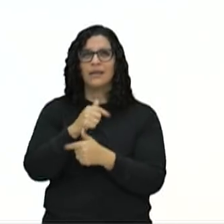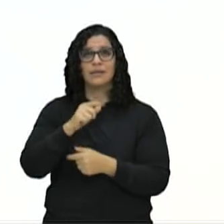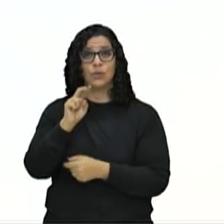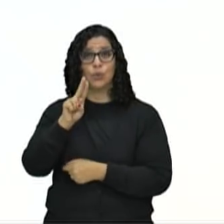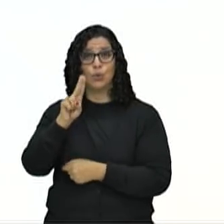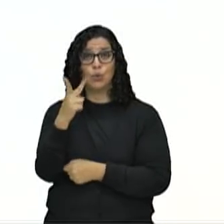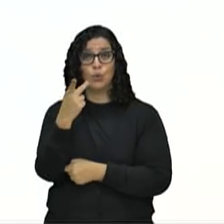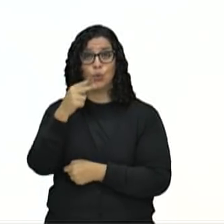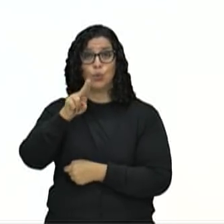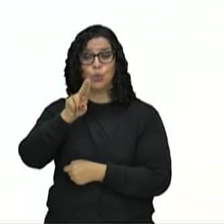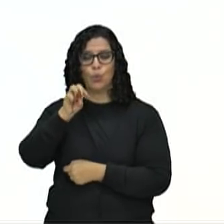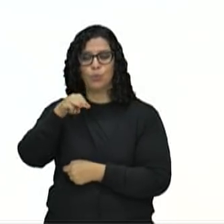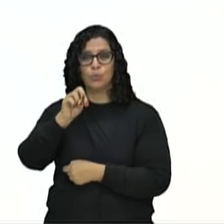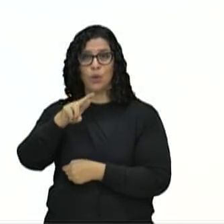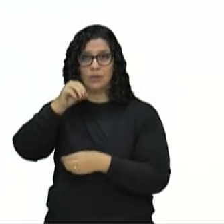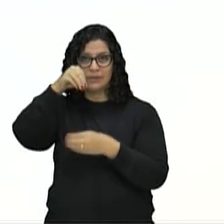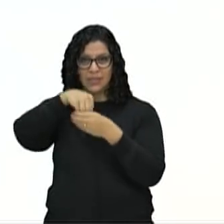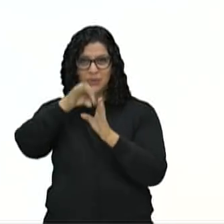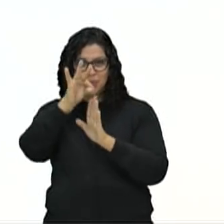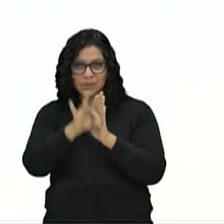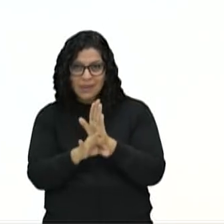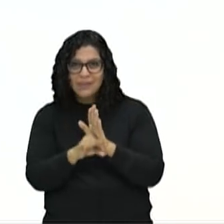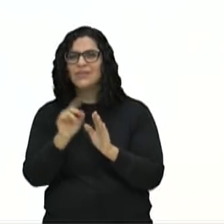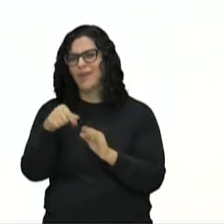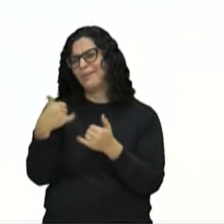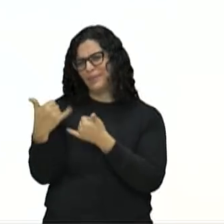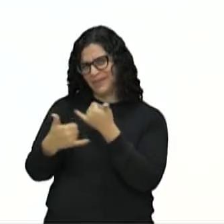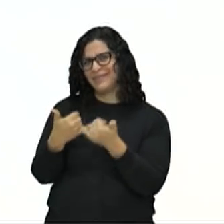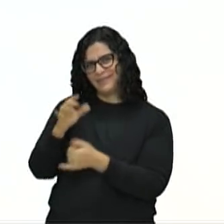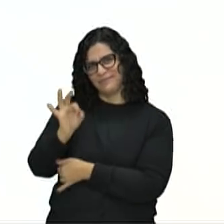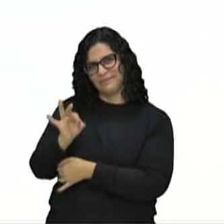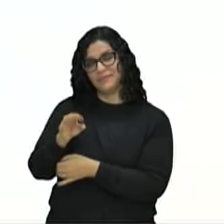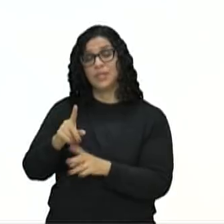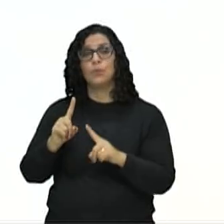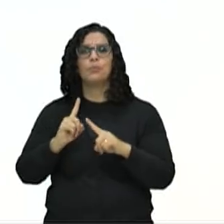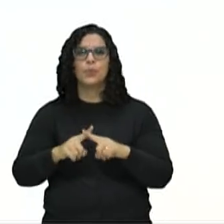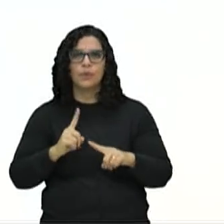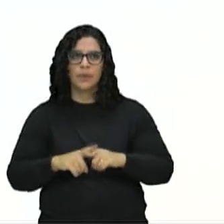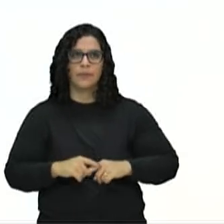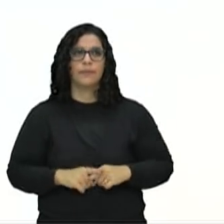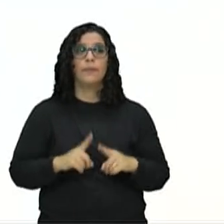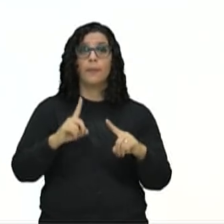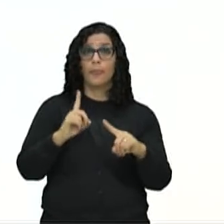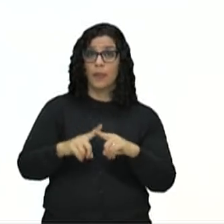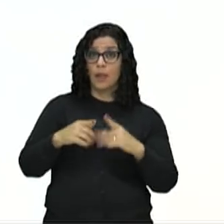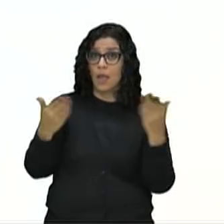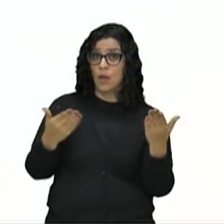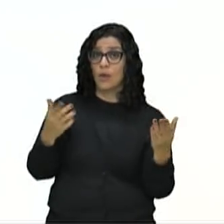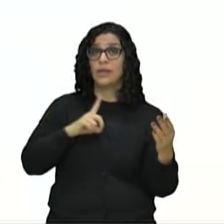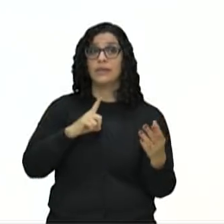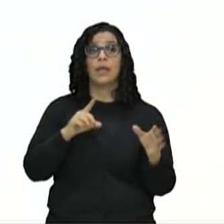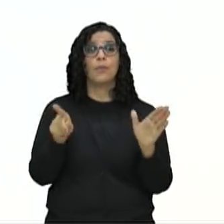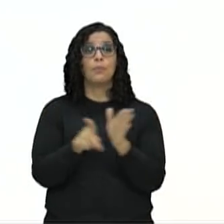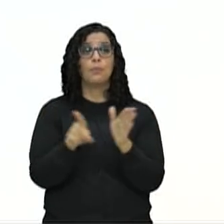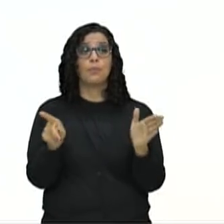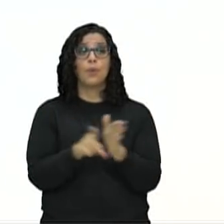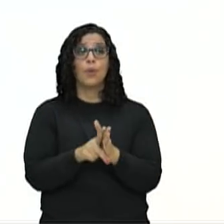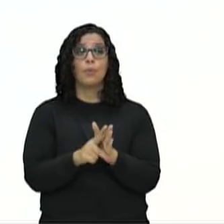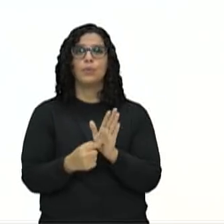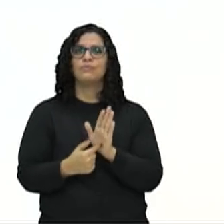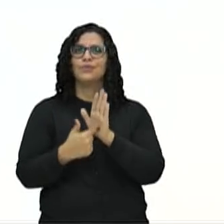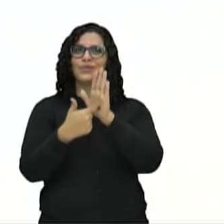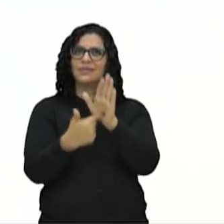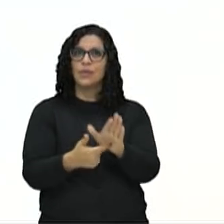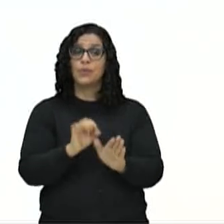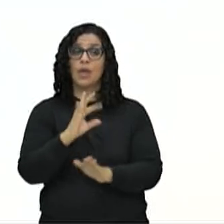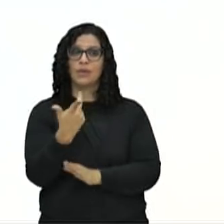Isso mesmo, gerou um humor, sim, para descontrair. Por quê? Porque estabelece um contraste